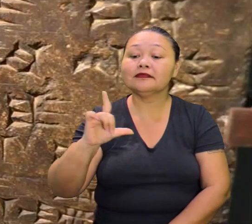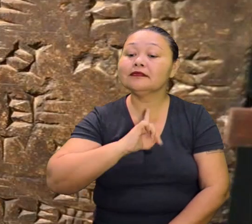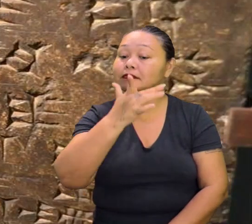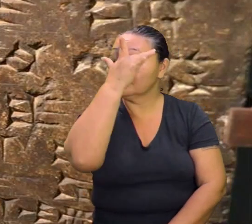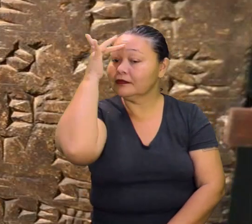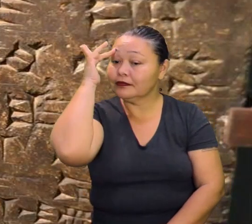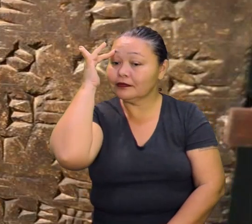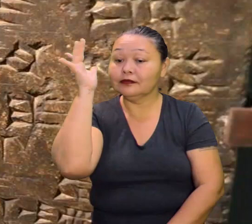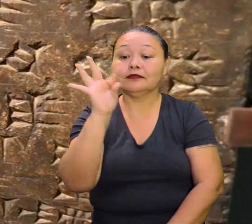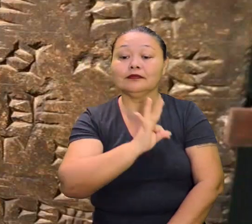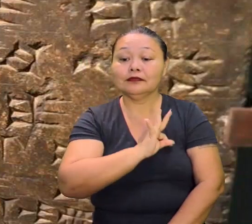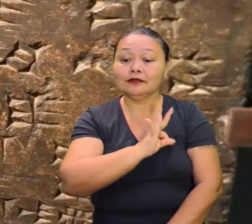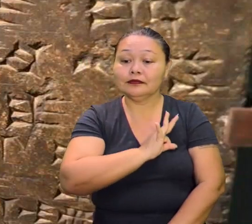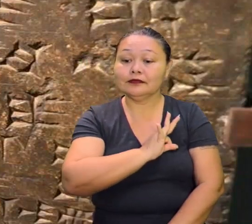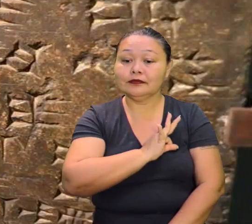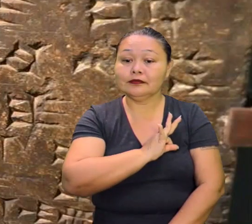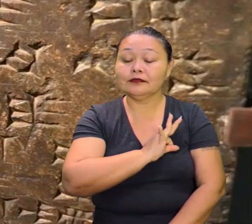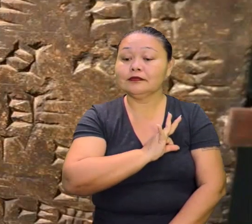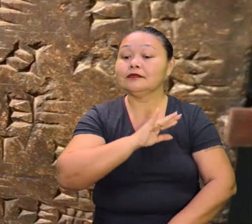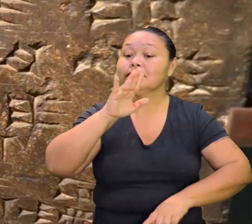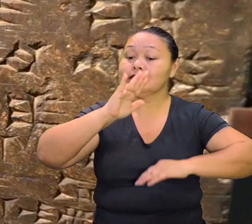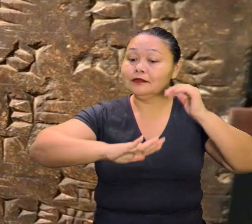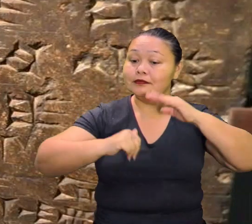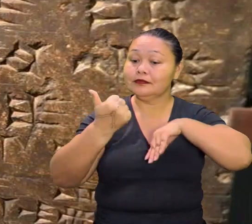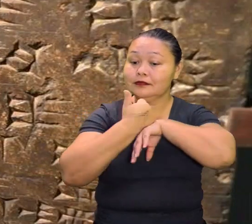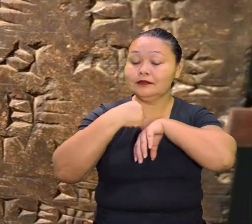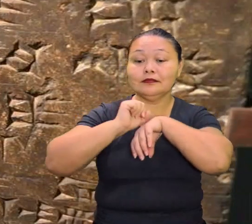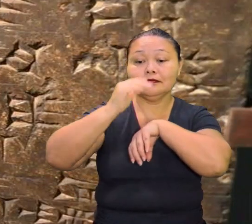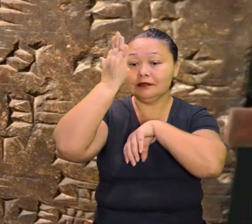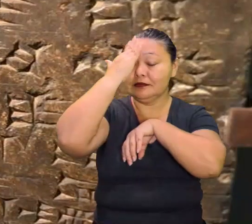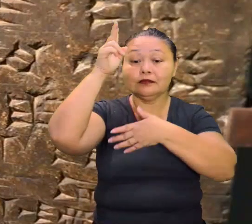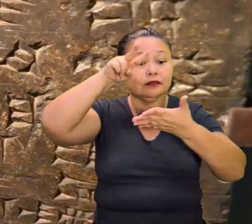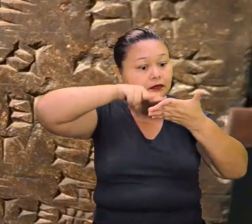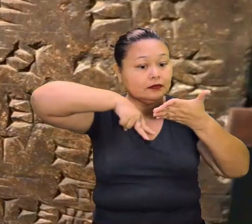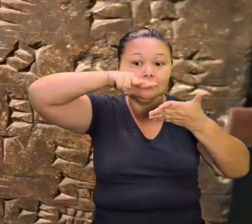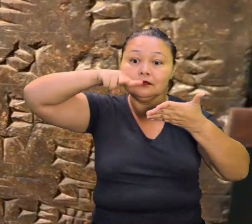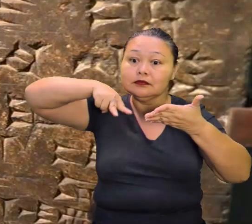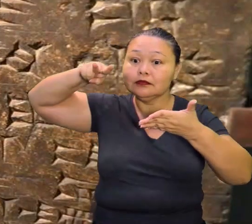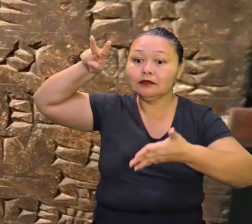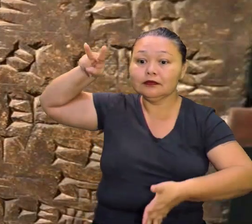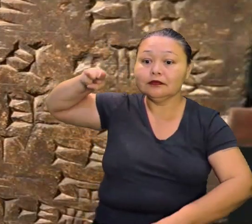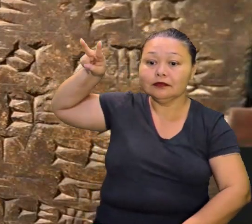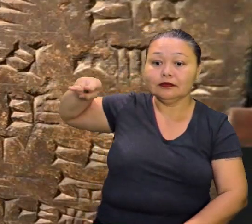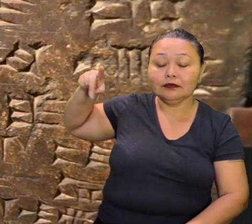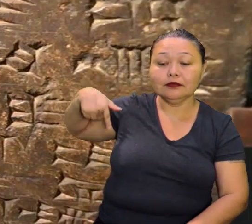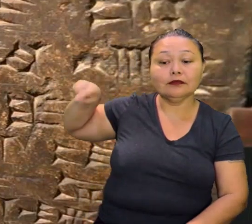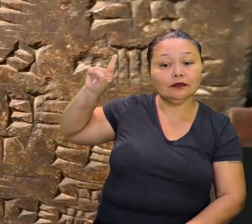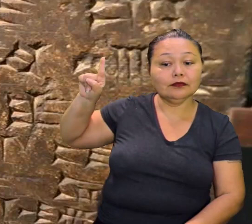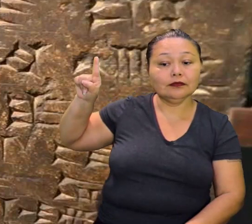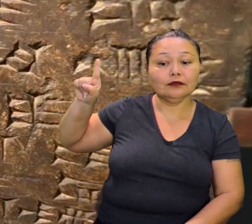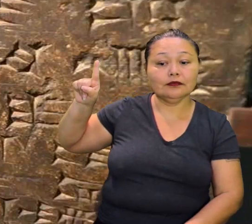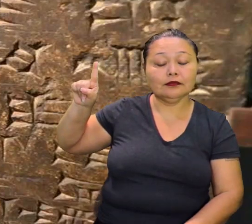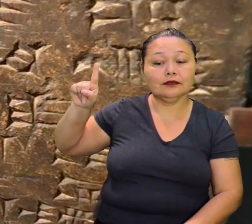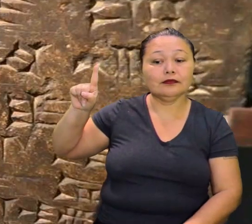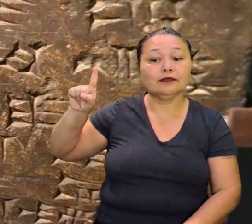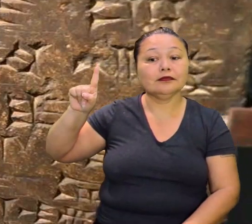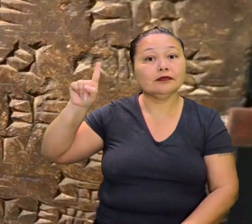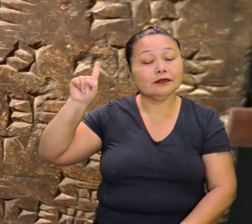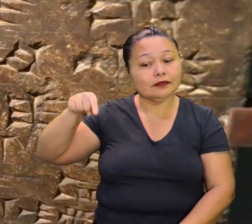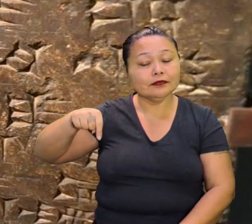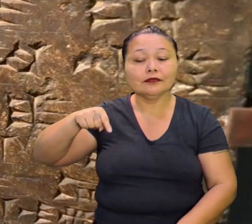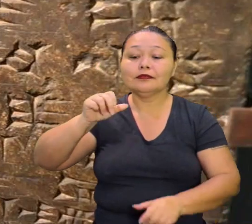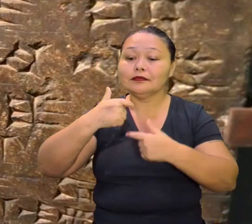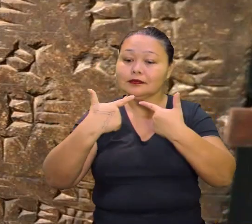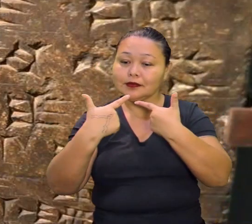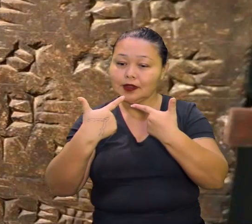pessoas, técnicos, profissionais, que sabem ler a leitura cuneiforme. É um